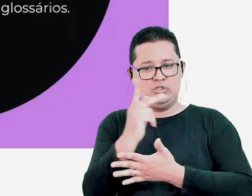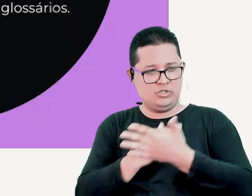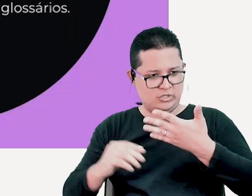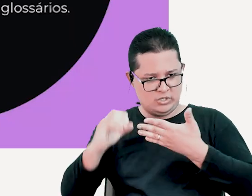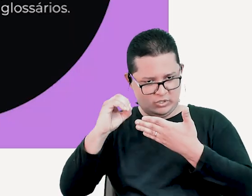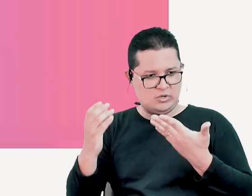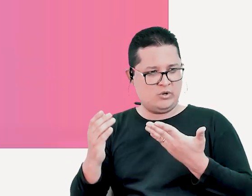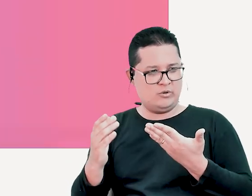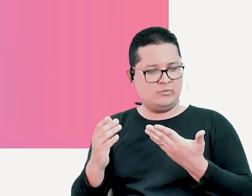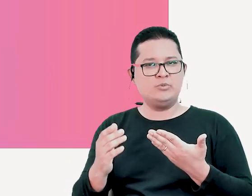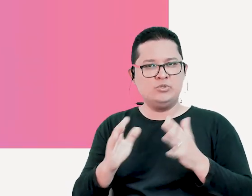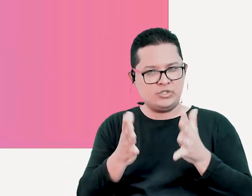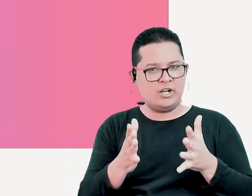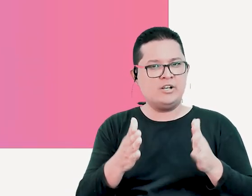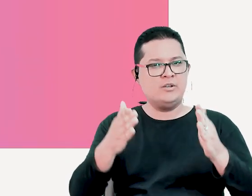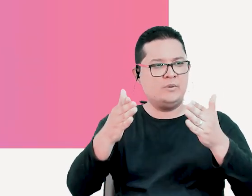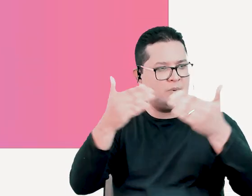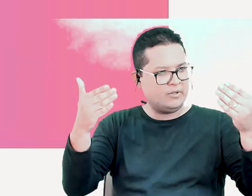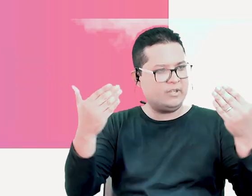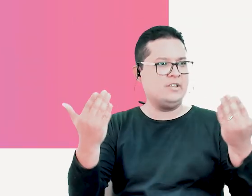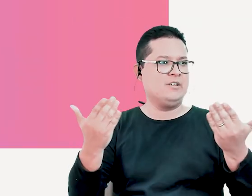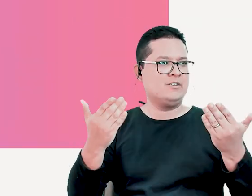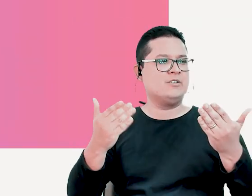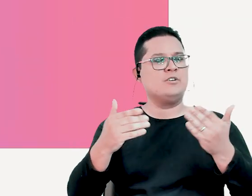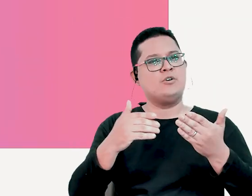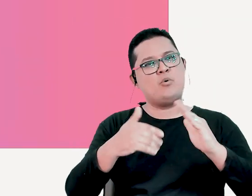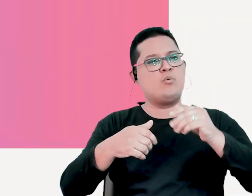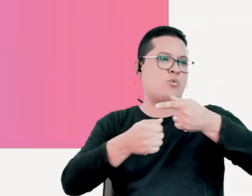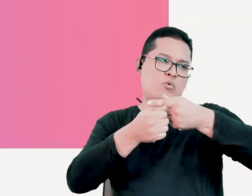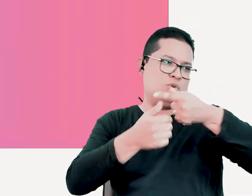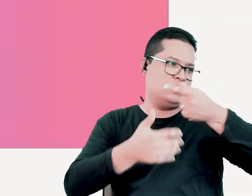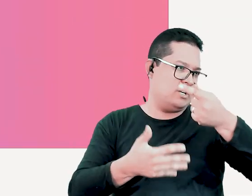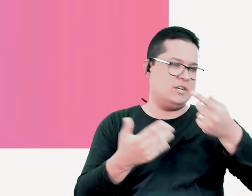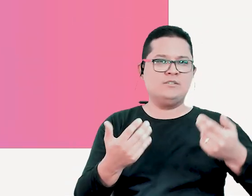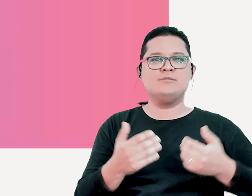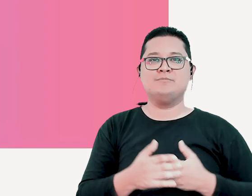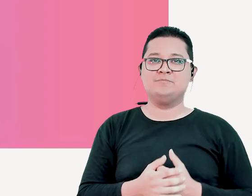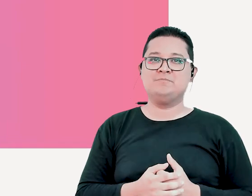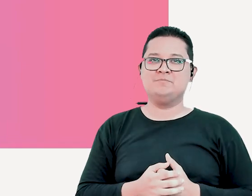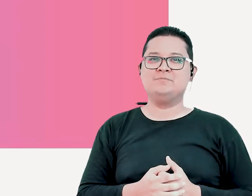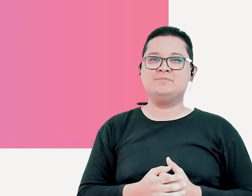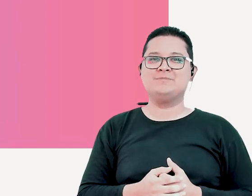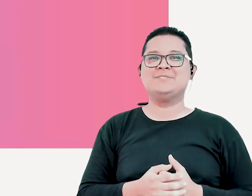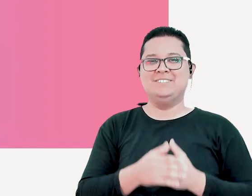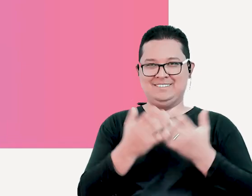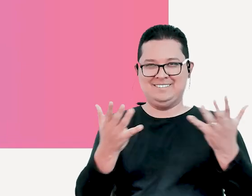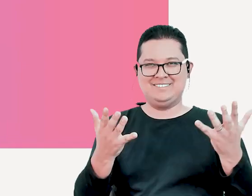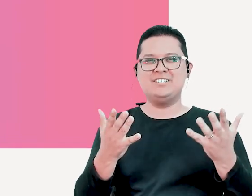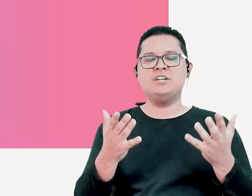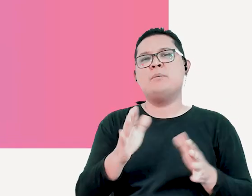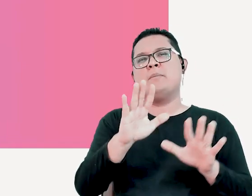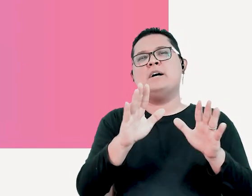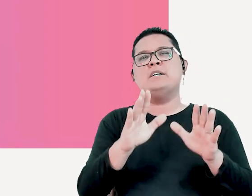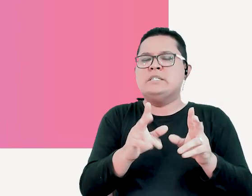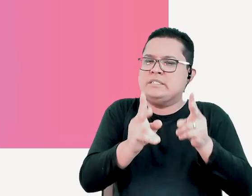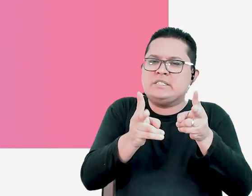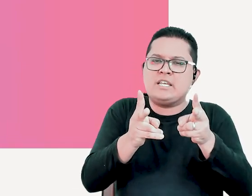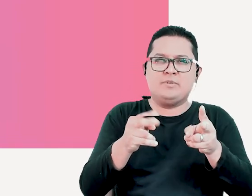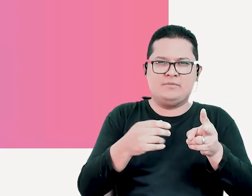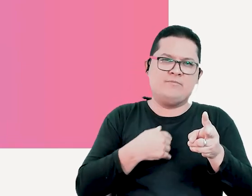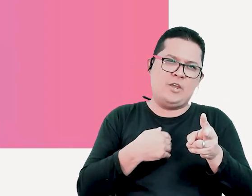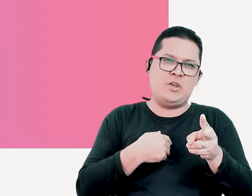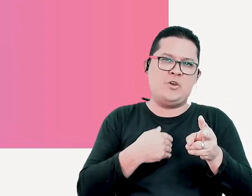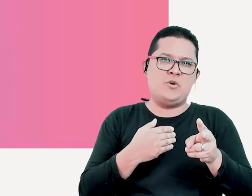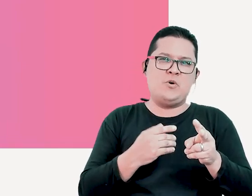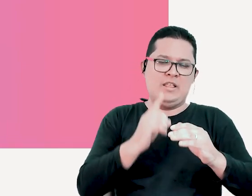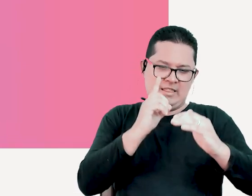e glossários. Então, sempre que eu entre em uma área nova ou qualquer área que